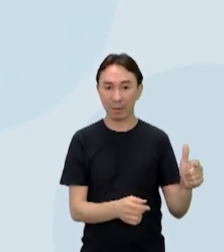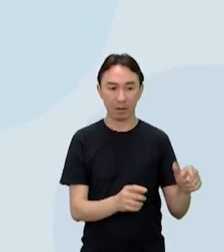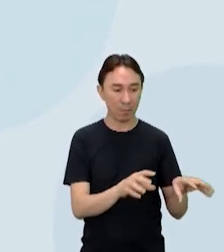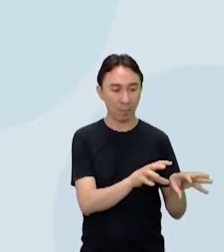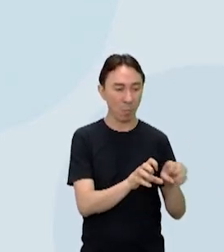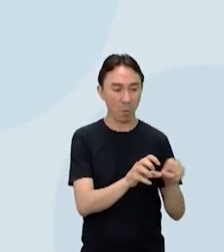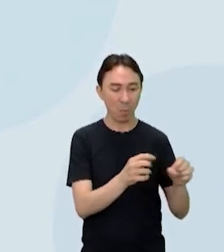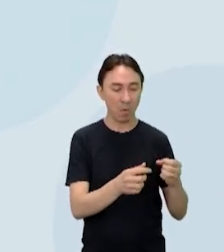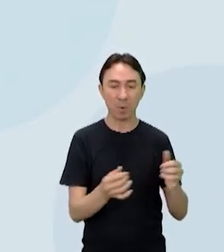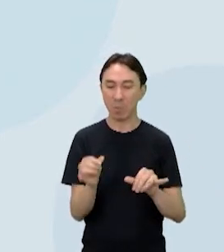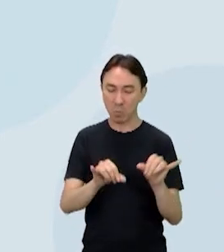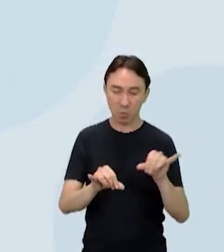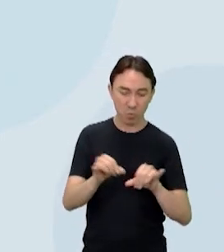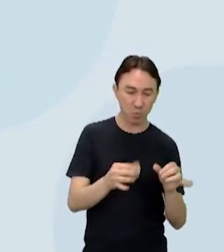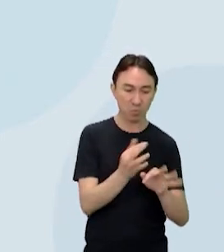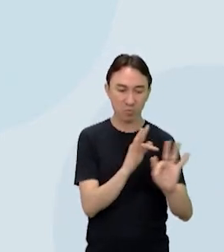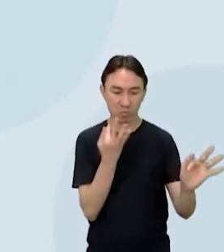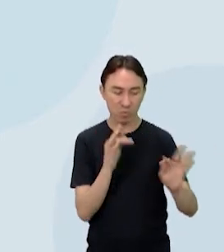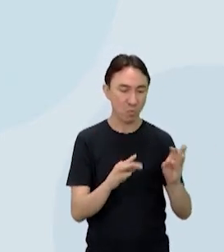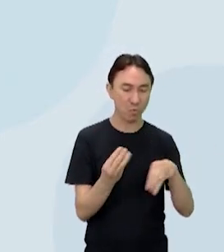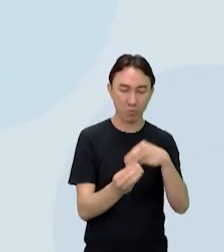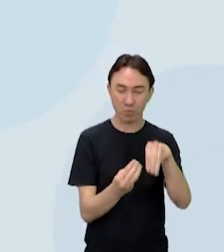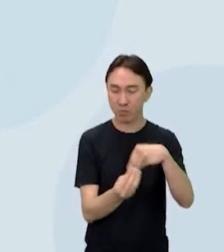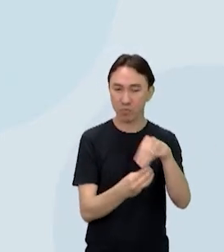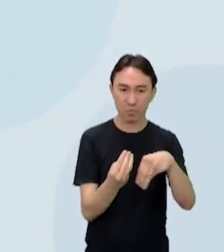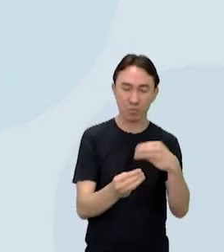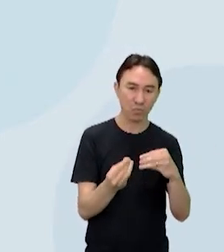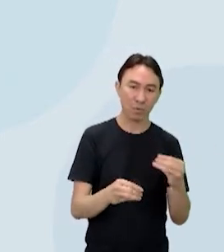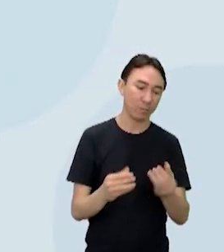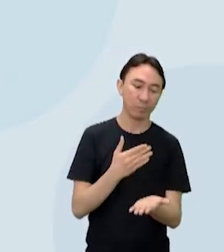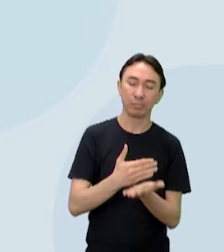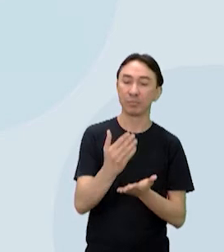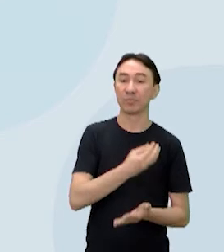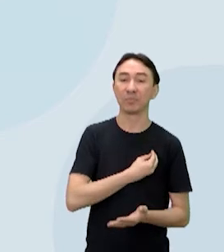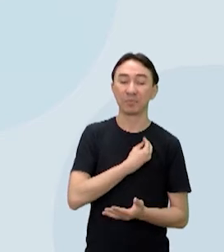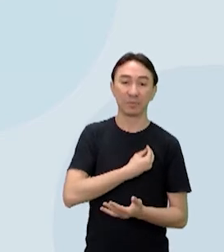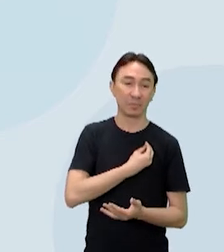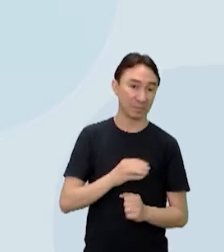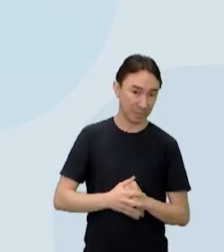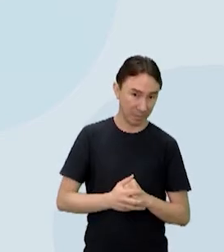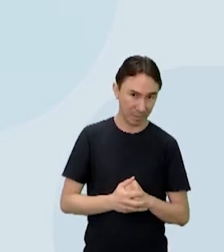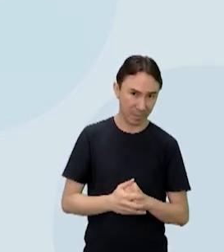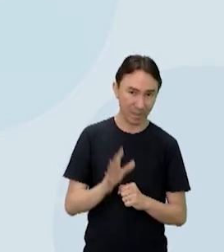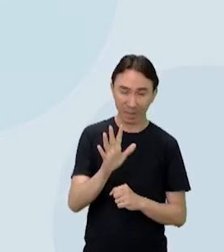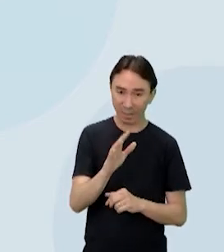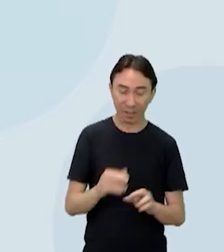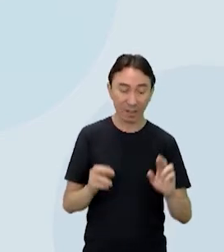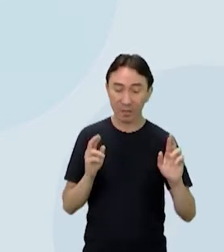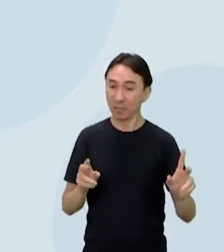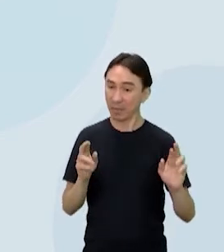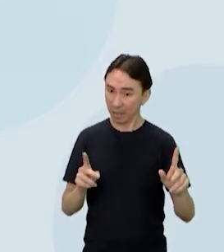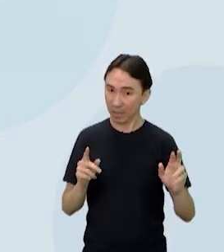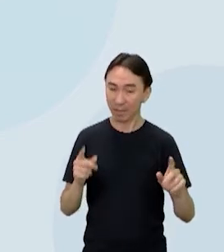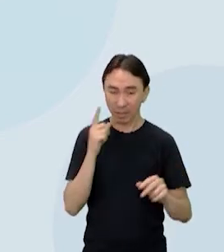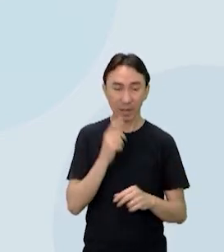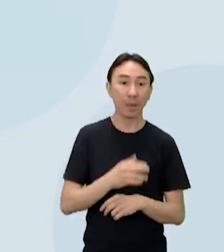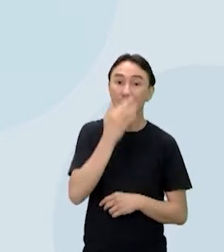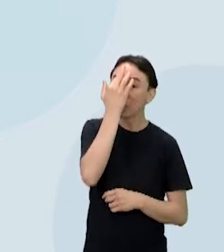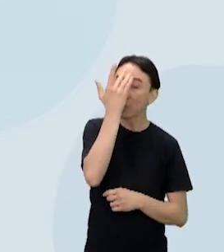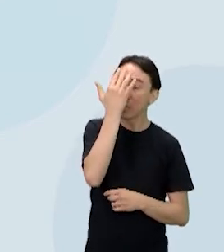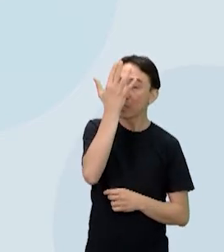de que, nesse caso, a gente não pode confundir com a teoria da abiogênese. A teoria